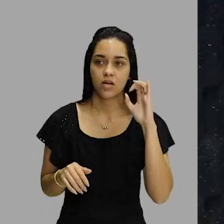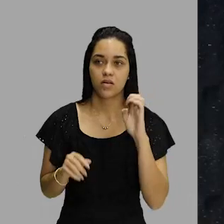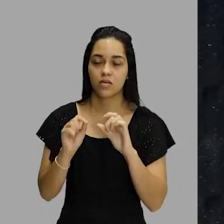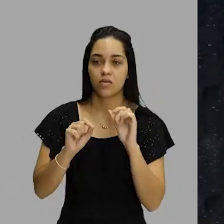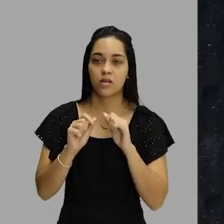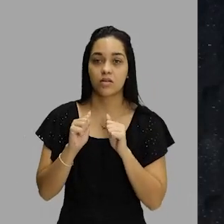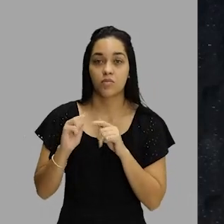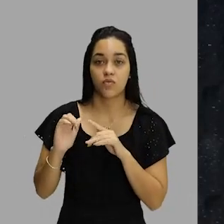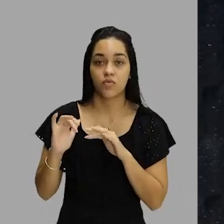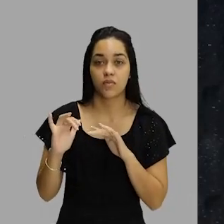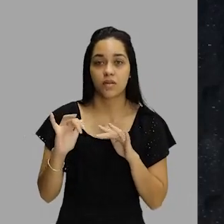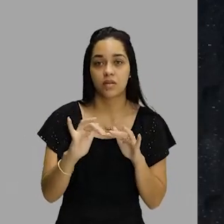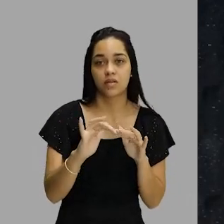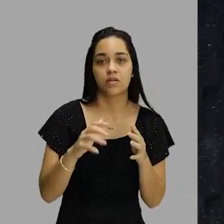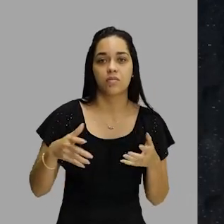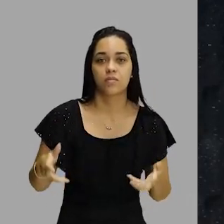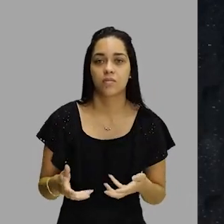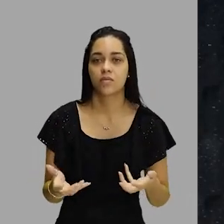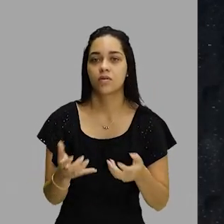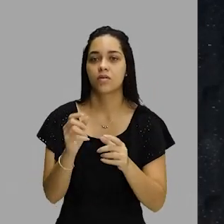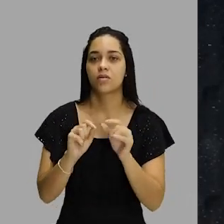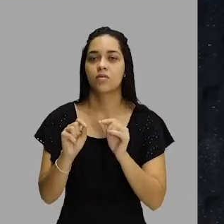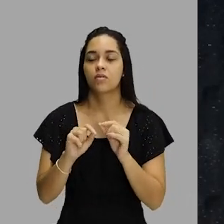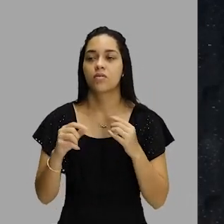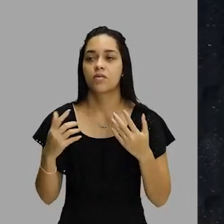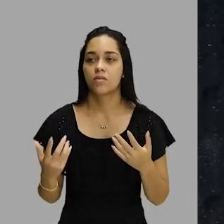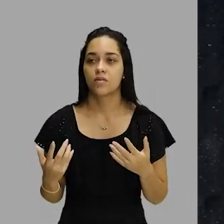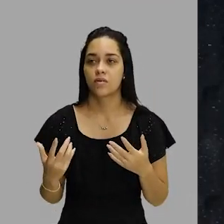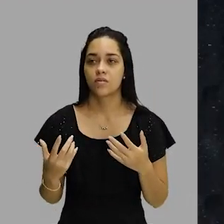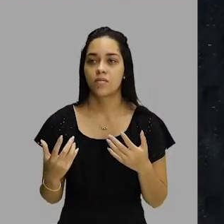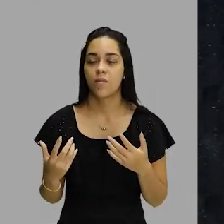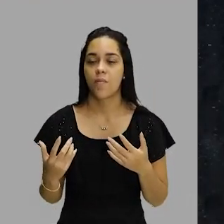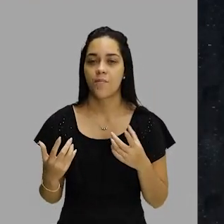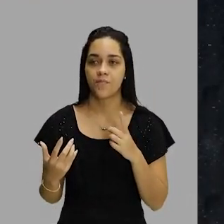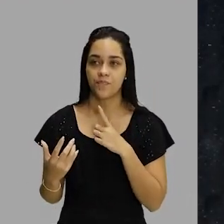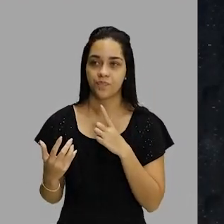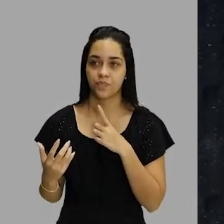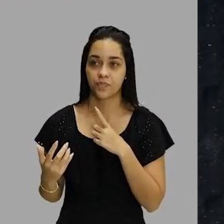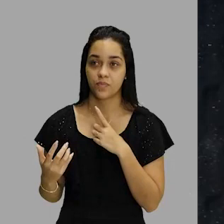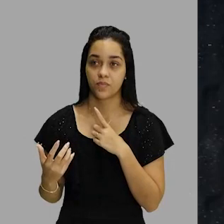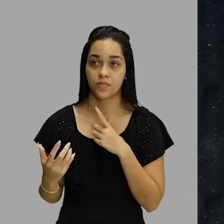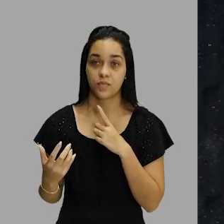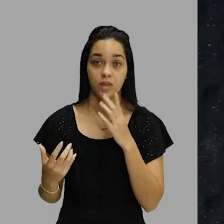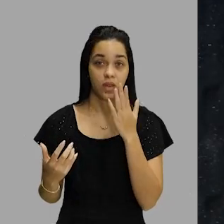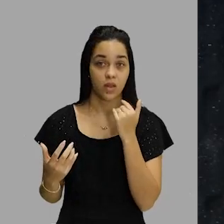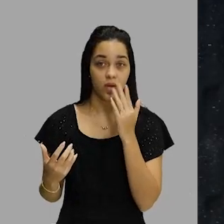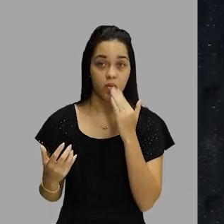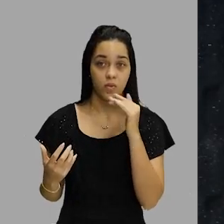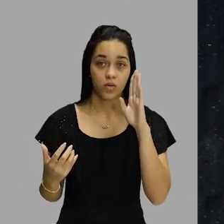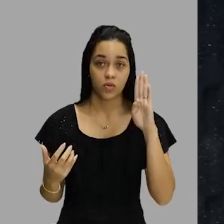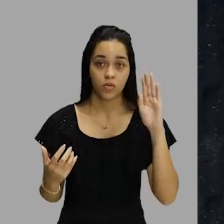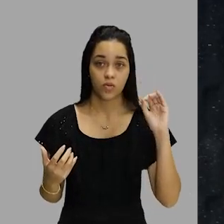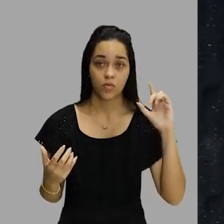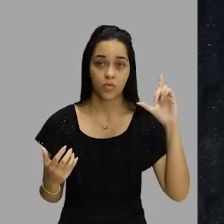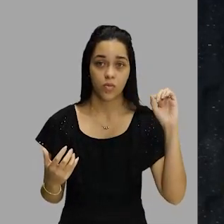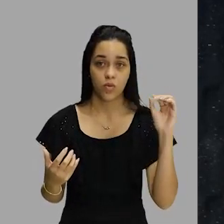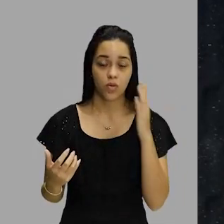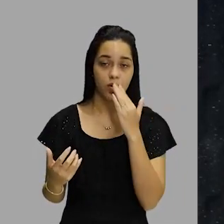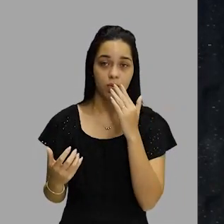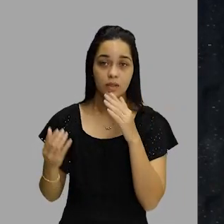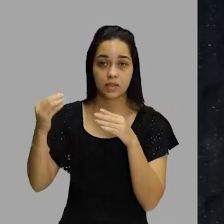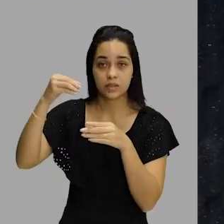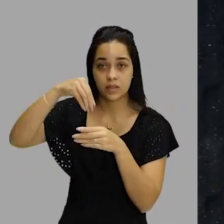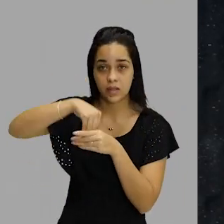se movimentando, promovendo o quê? A movimentação do bolo alimentar, né? Lá no